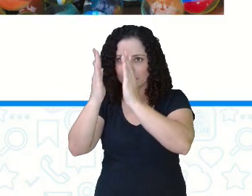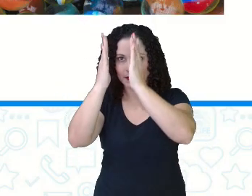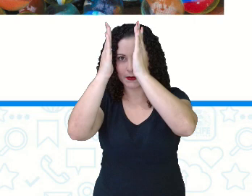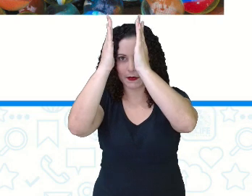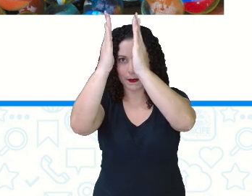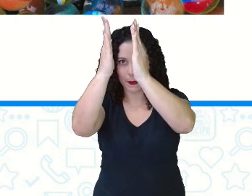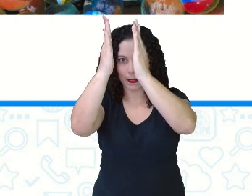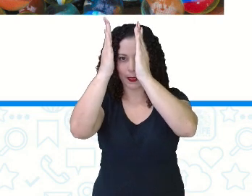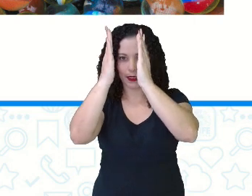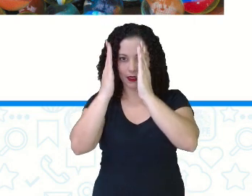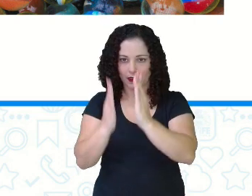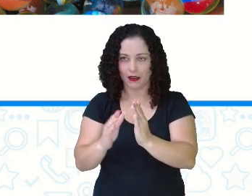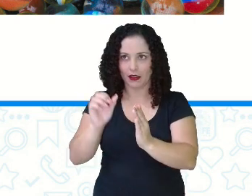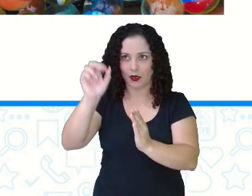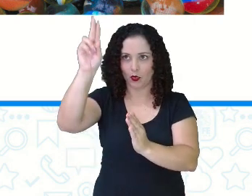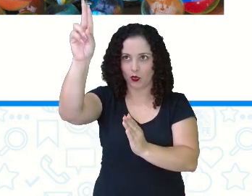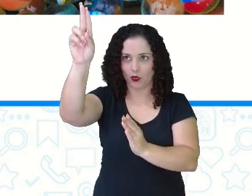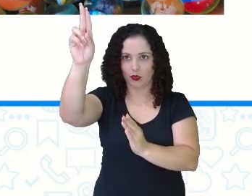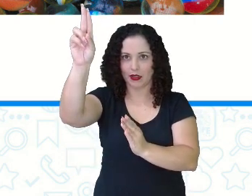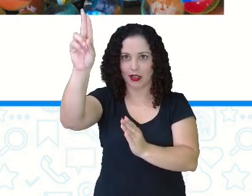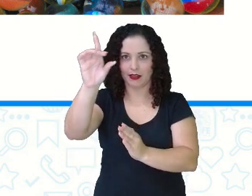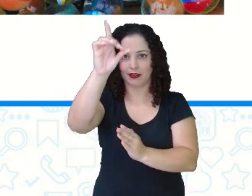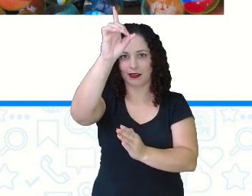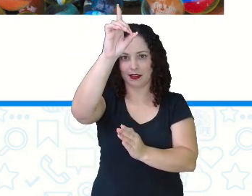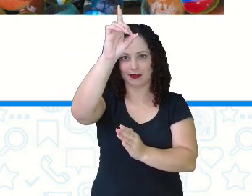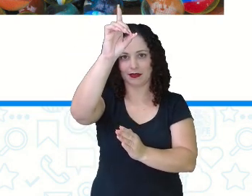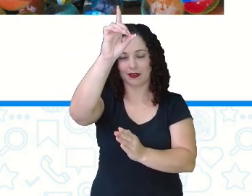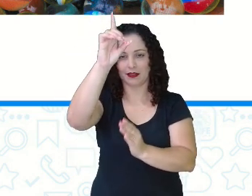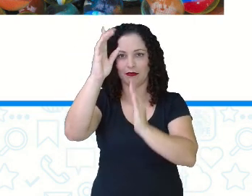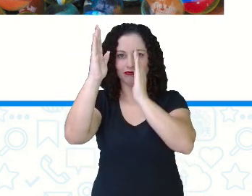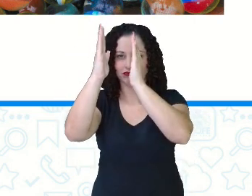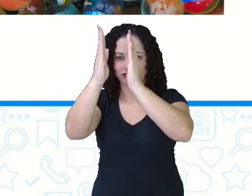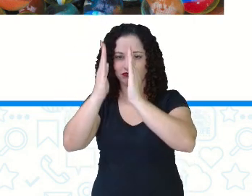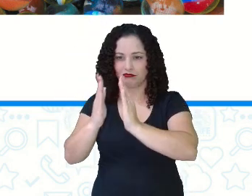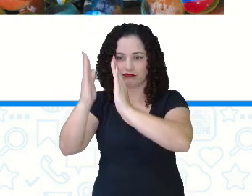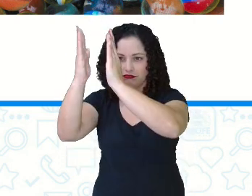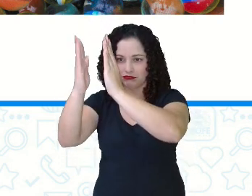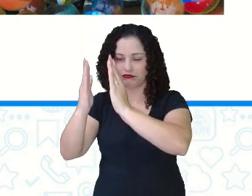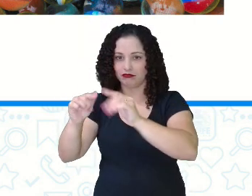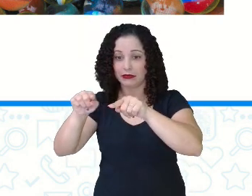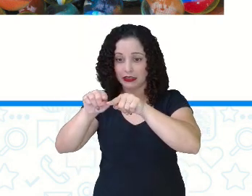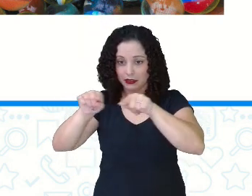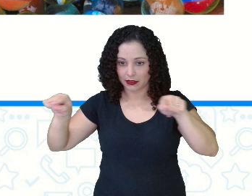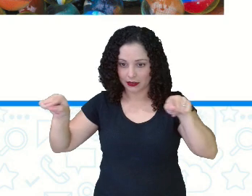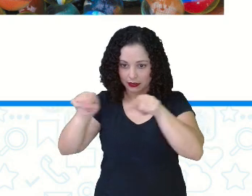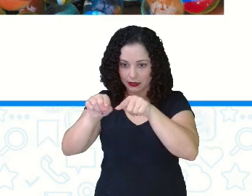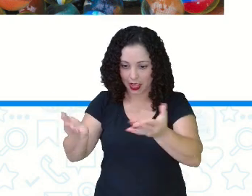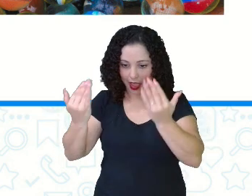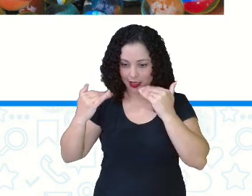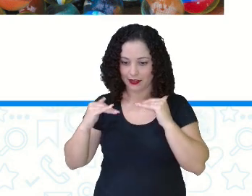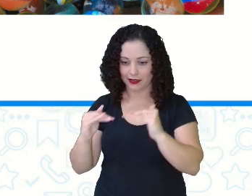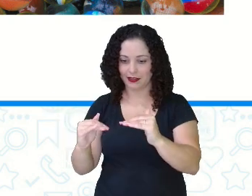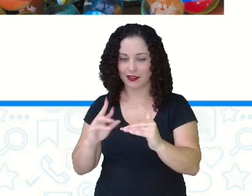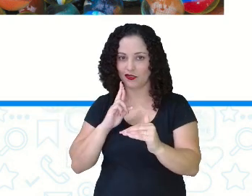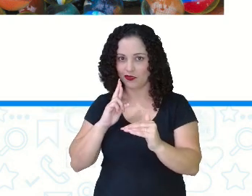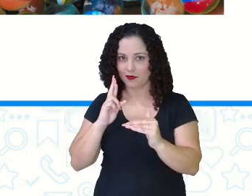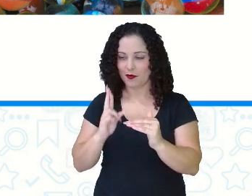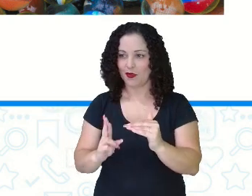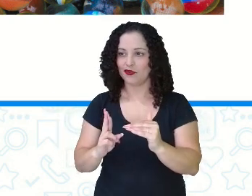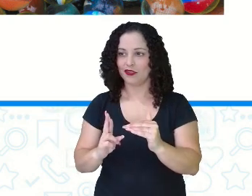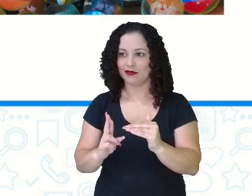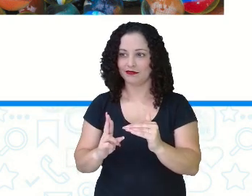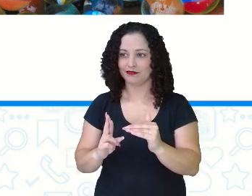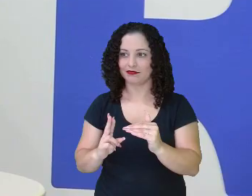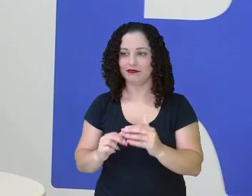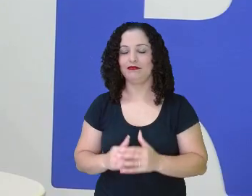unidade, dezena embaixo de dezena e obtive o meu resultado. Temos resposta, professora? Temos, eu tive que